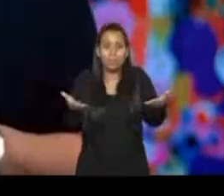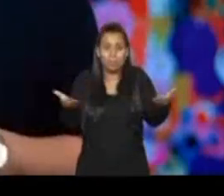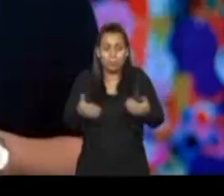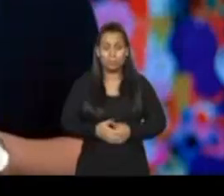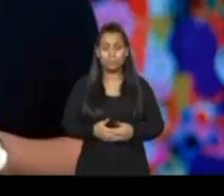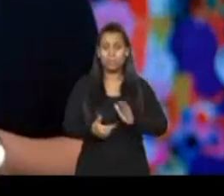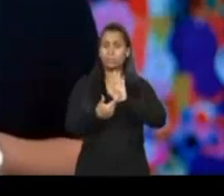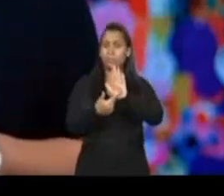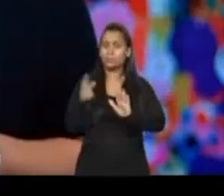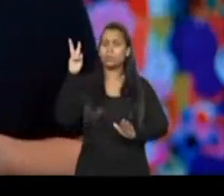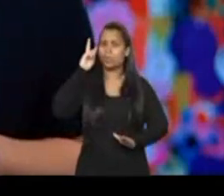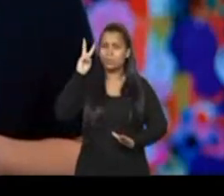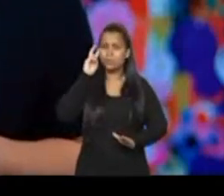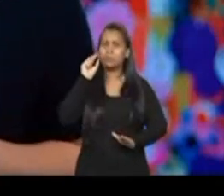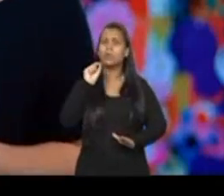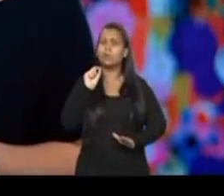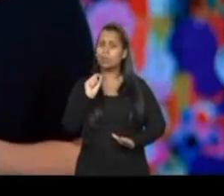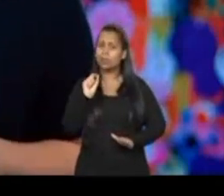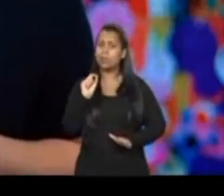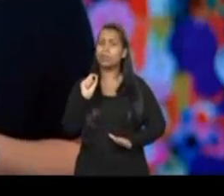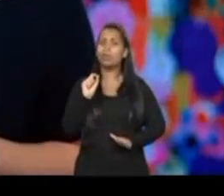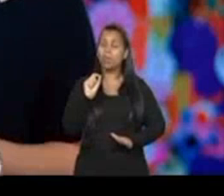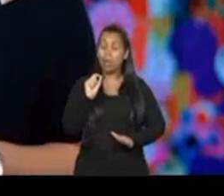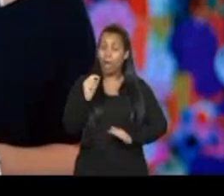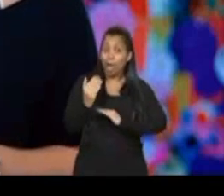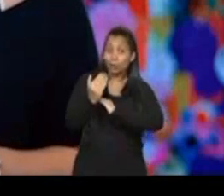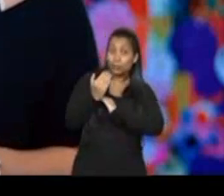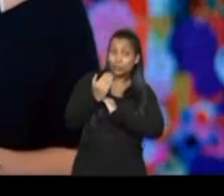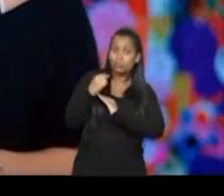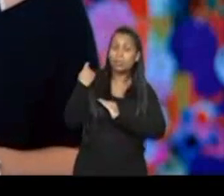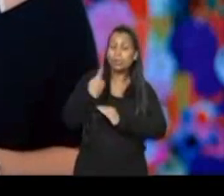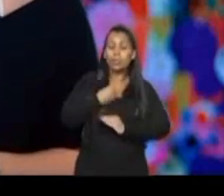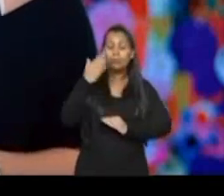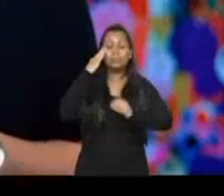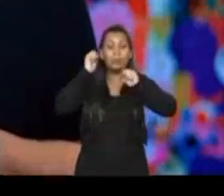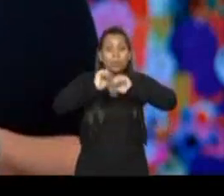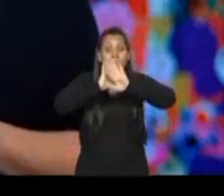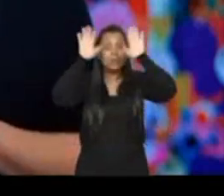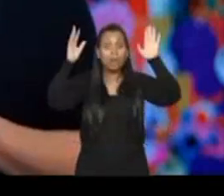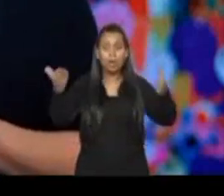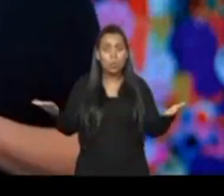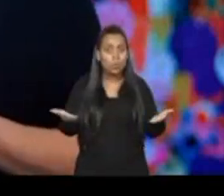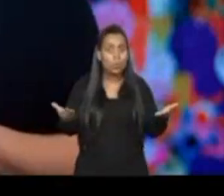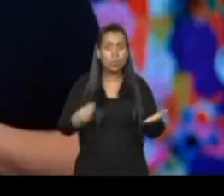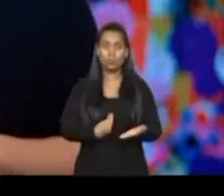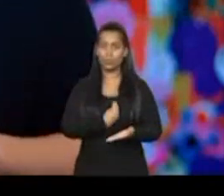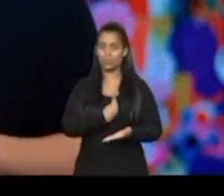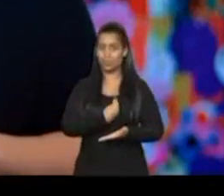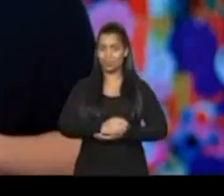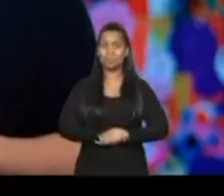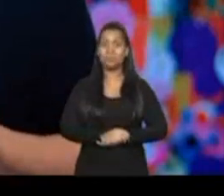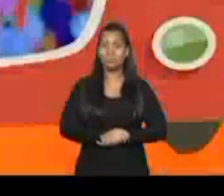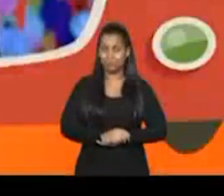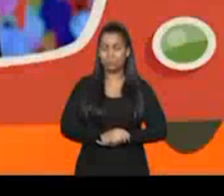que história ajuda a gente a entender o presente. Isso mesmo, o